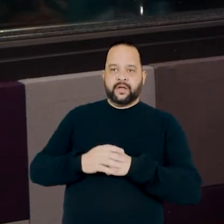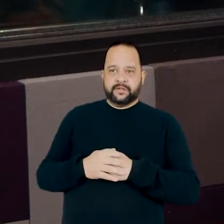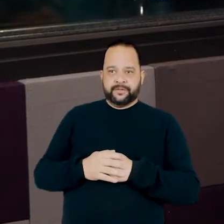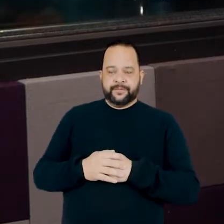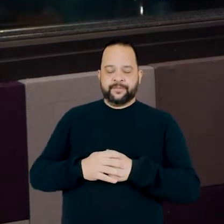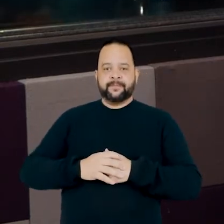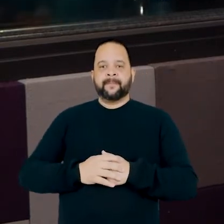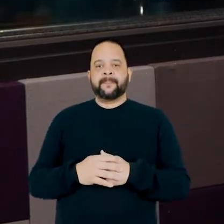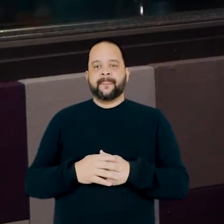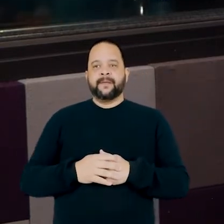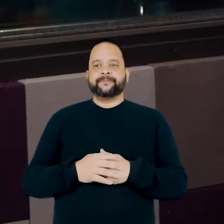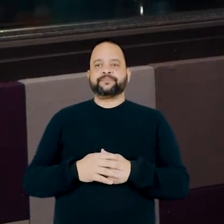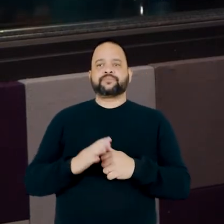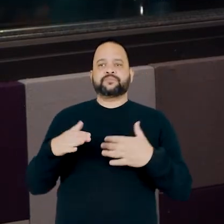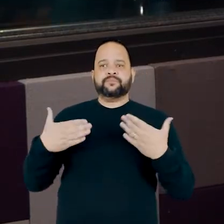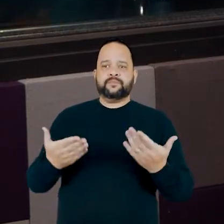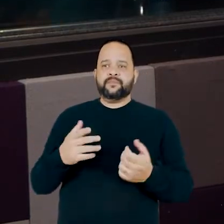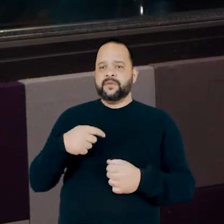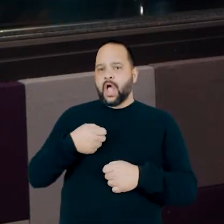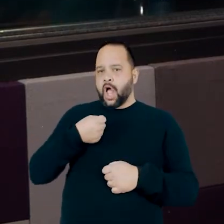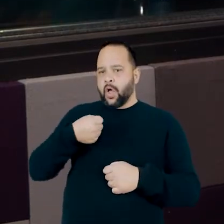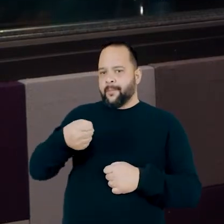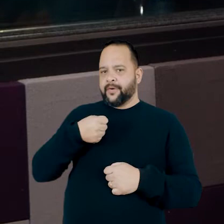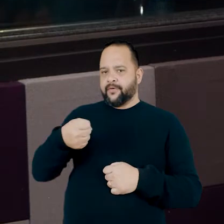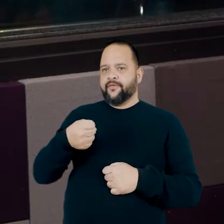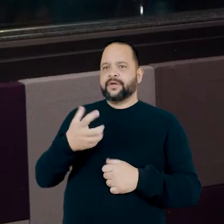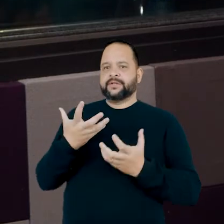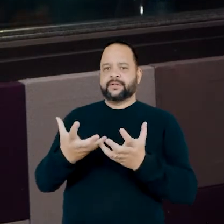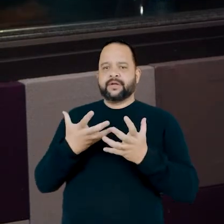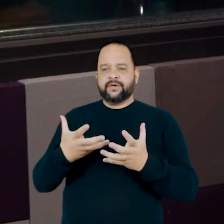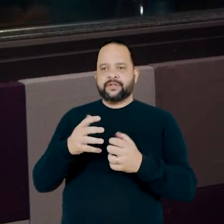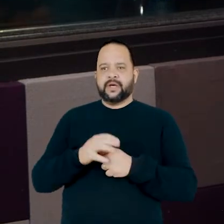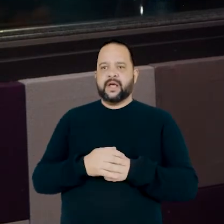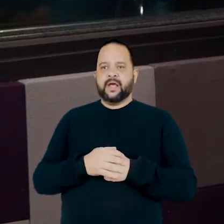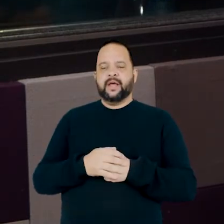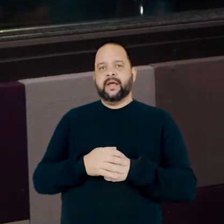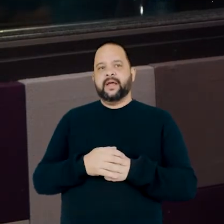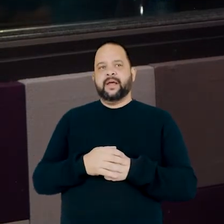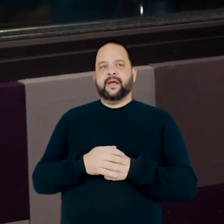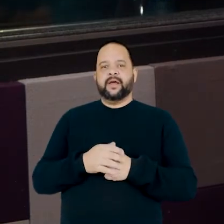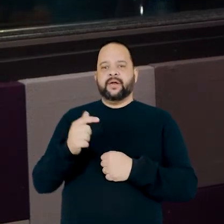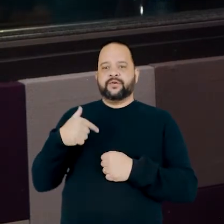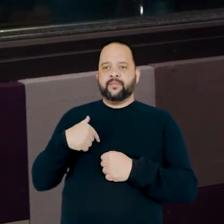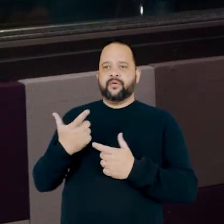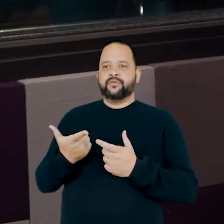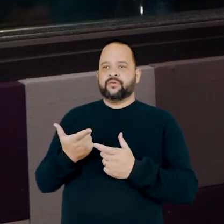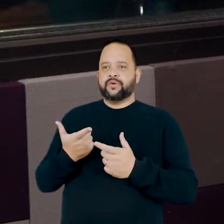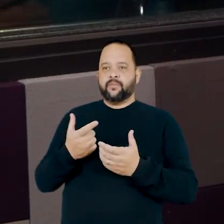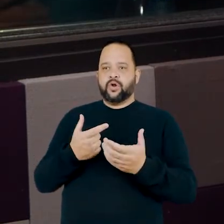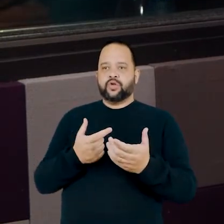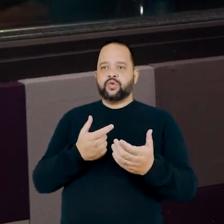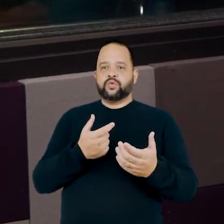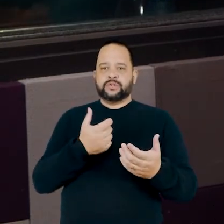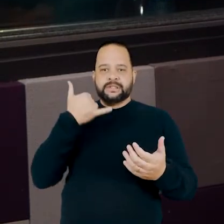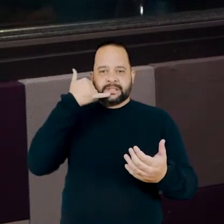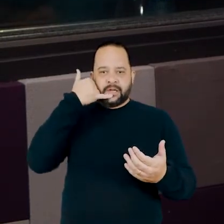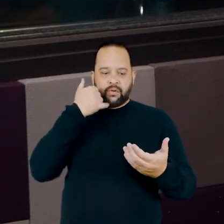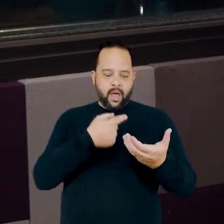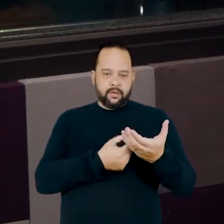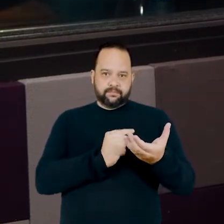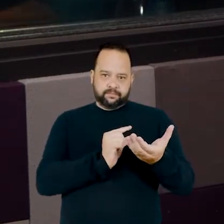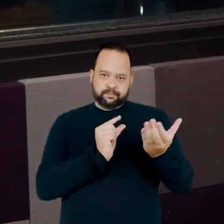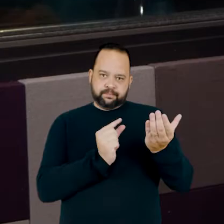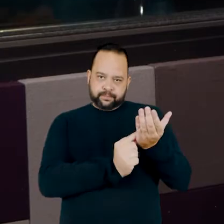end-user, né? Então, aquele microfone que você quer colocar direto no celular pra fazer uma entrevista no meio da